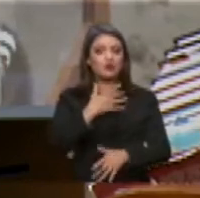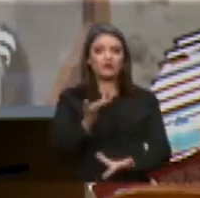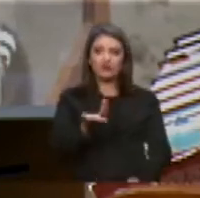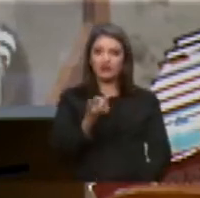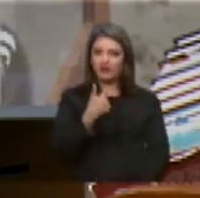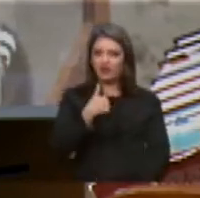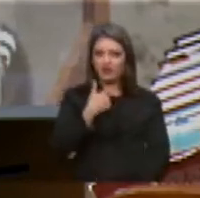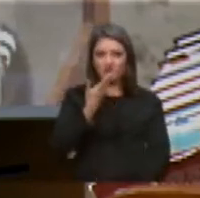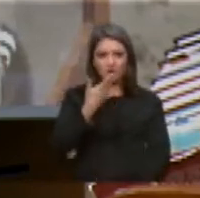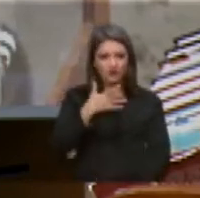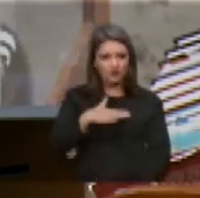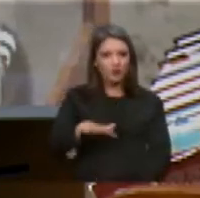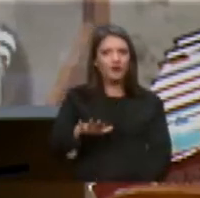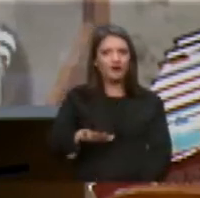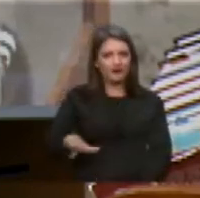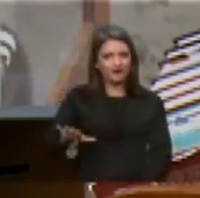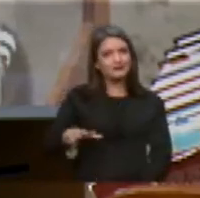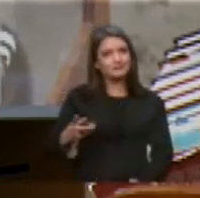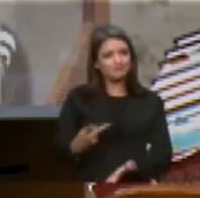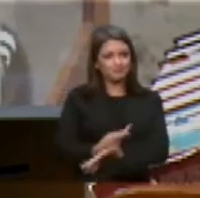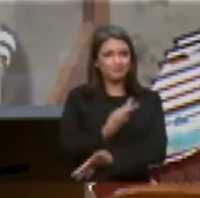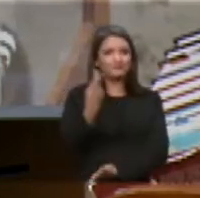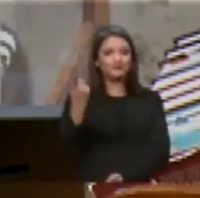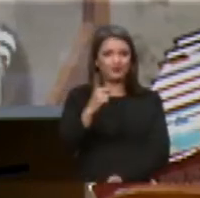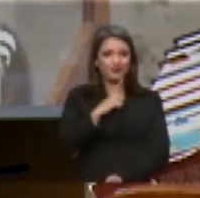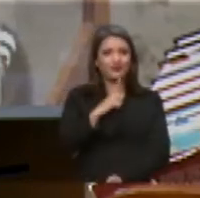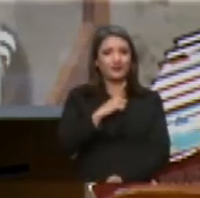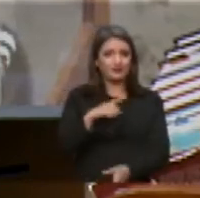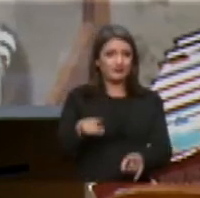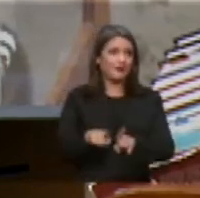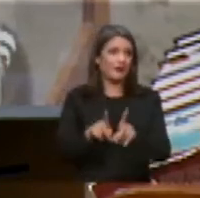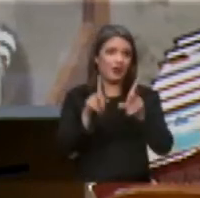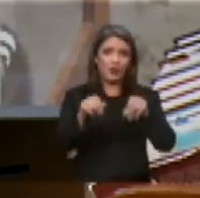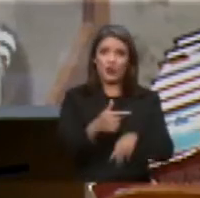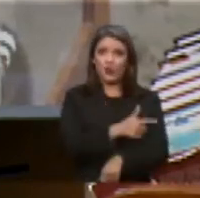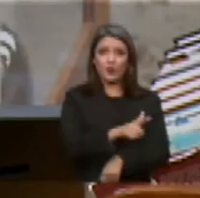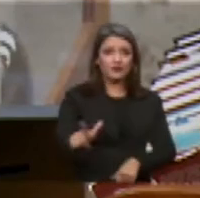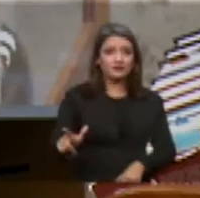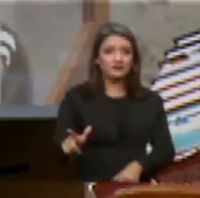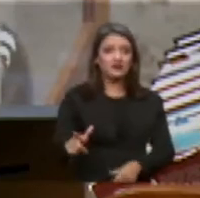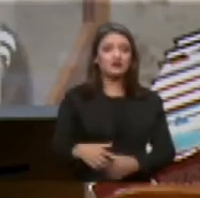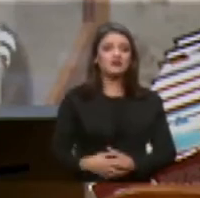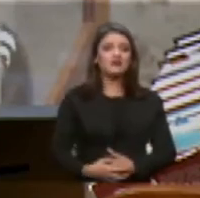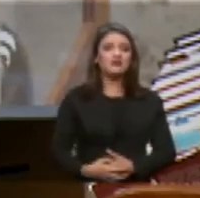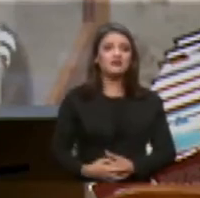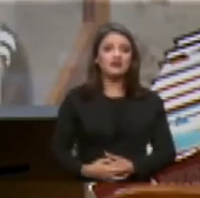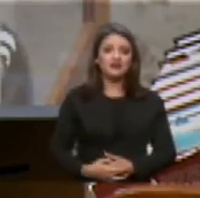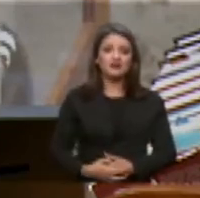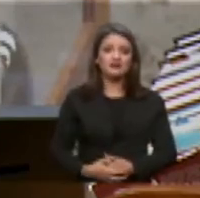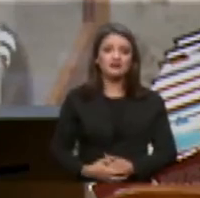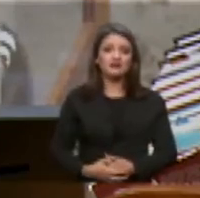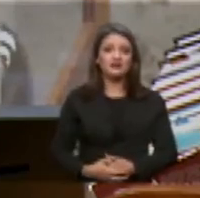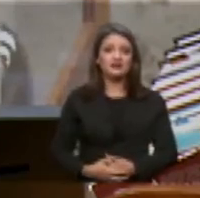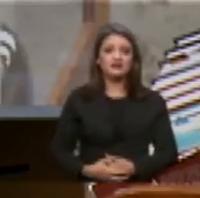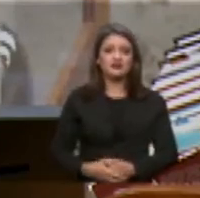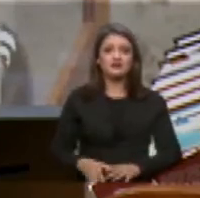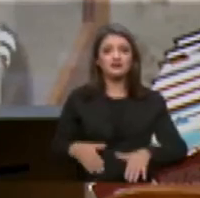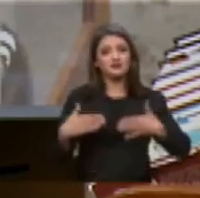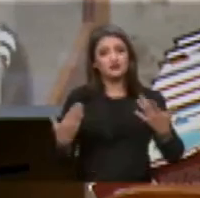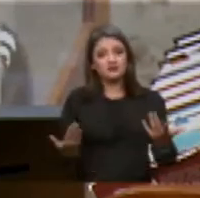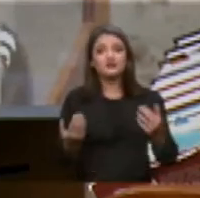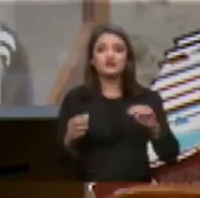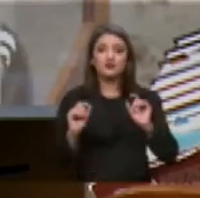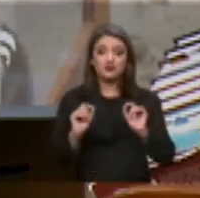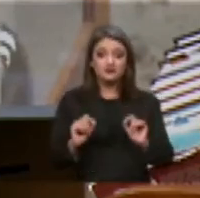criança indene a essa questão, como tantas outras, é preciso que nós tenhamos, pelo menos do ponto de vista da